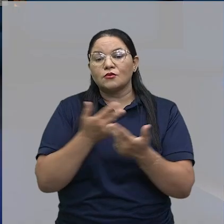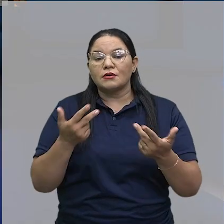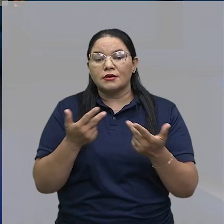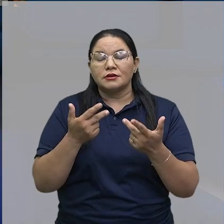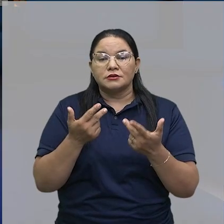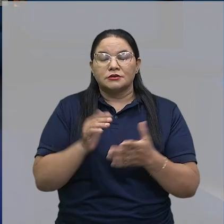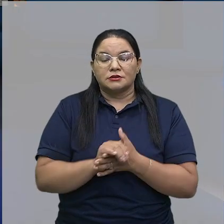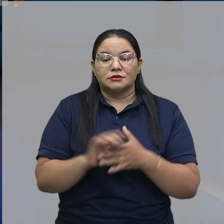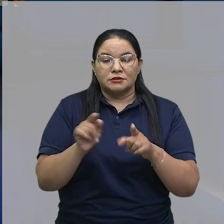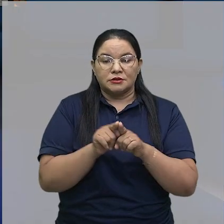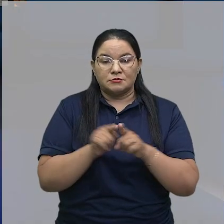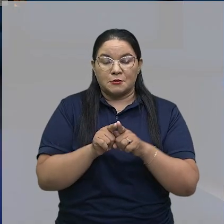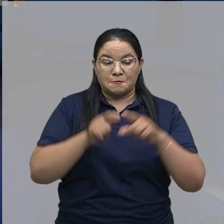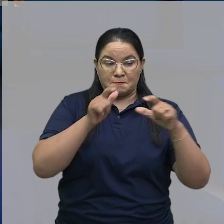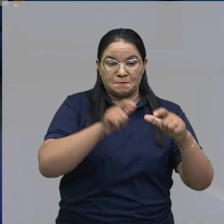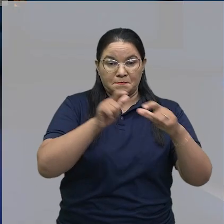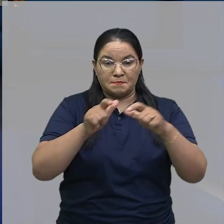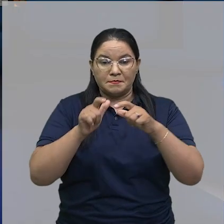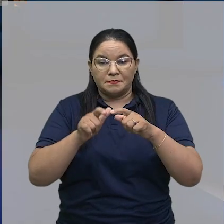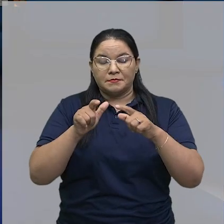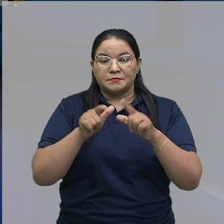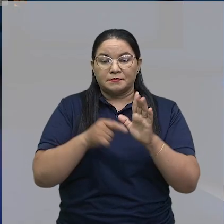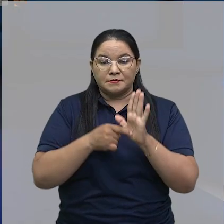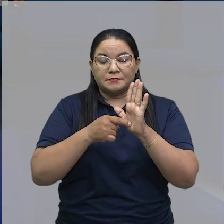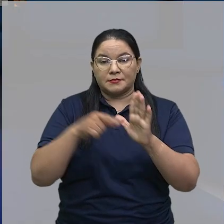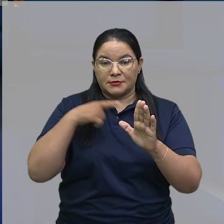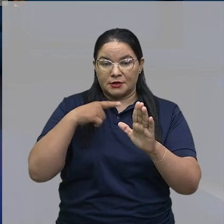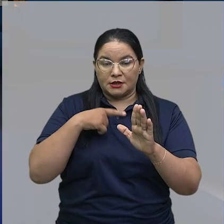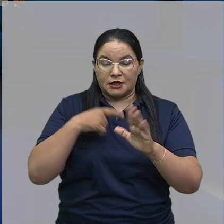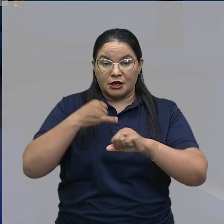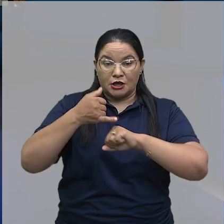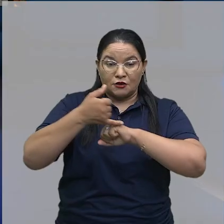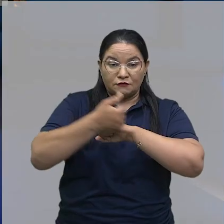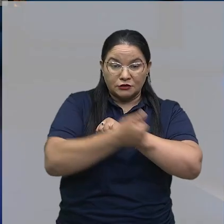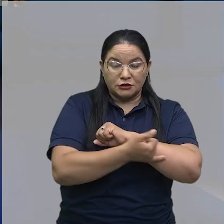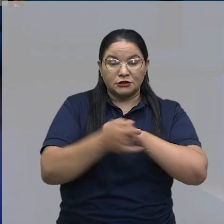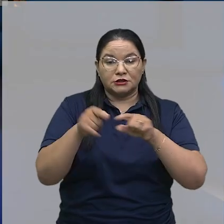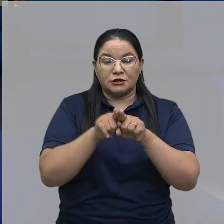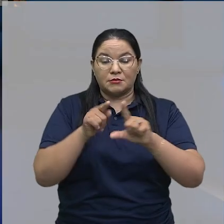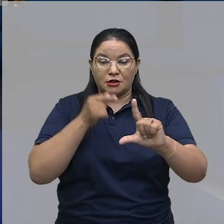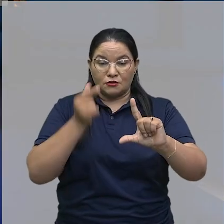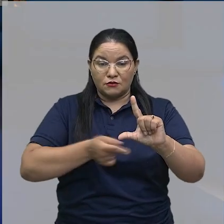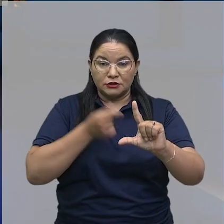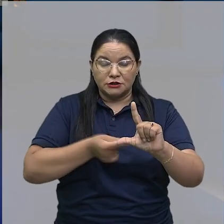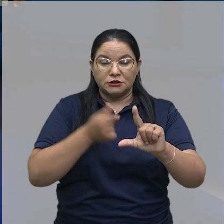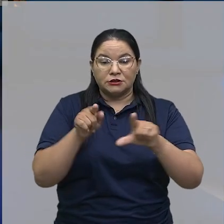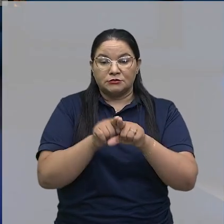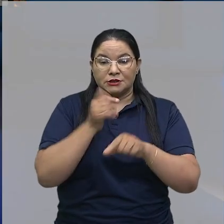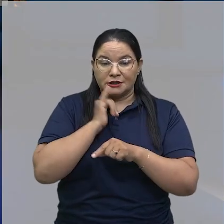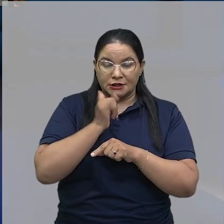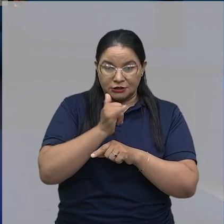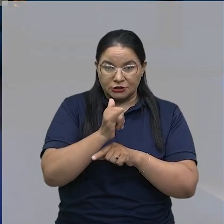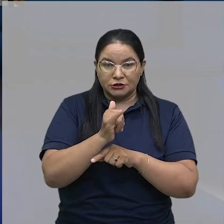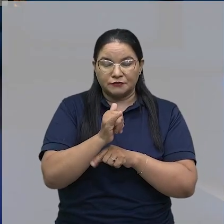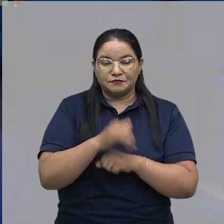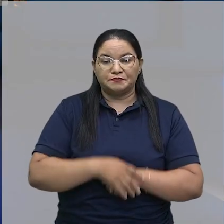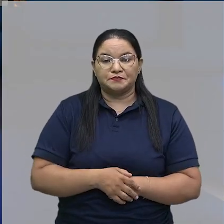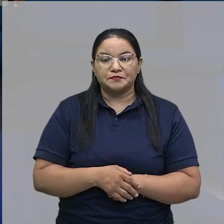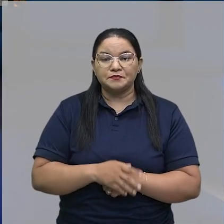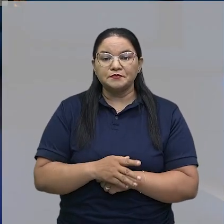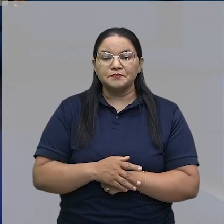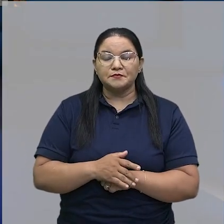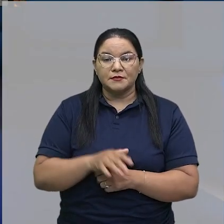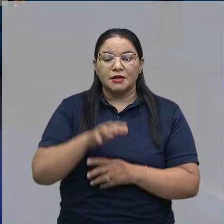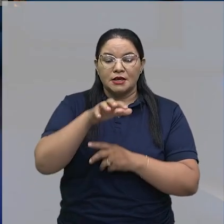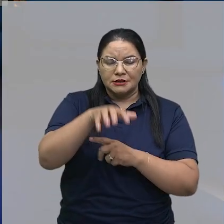setor secundário em regiões que apresentam ali infraestrutura, logística e energética